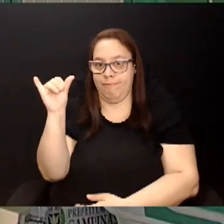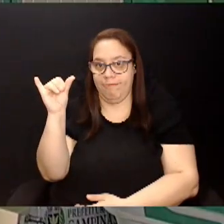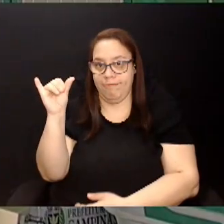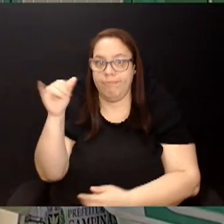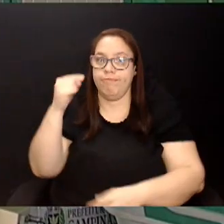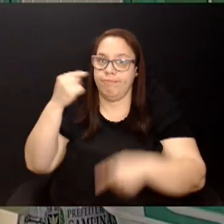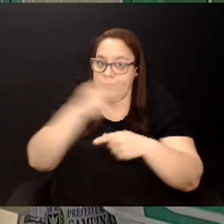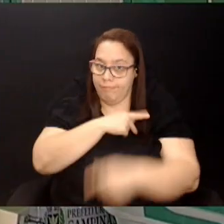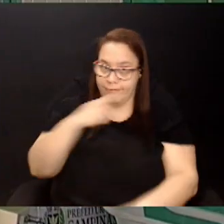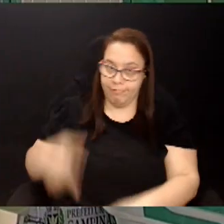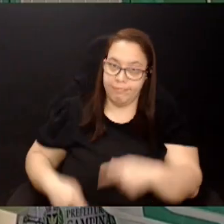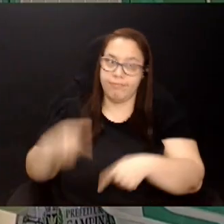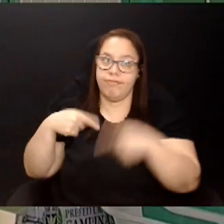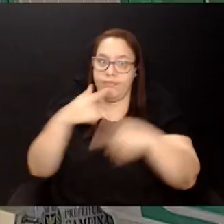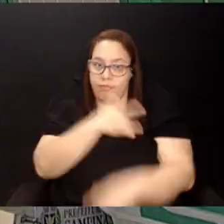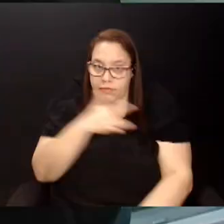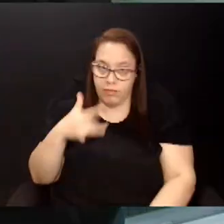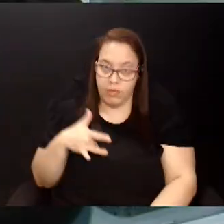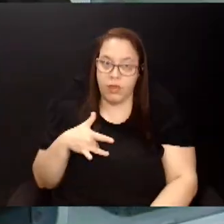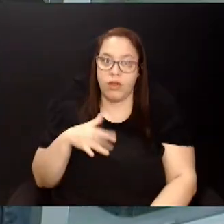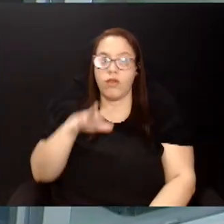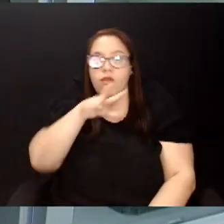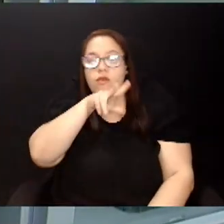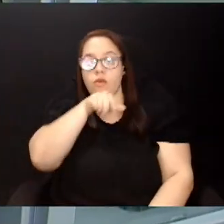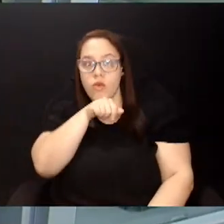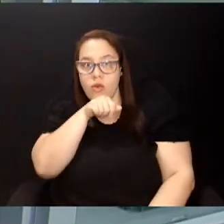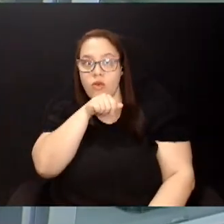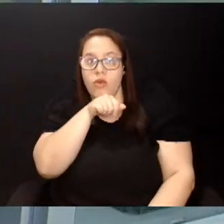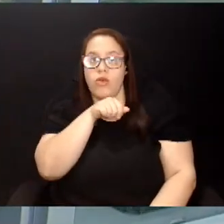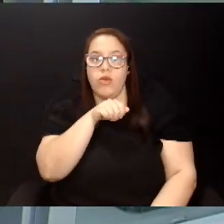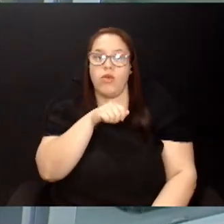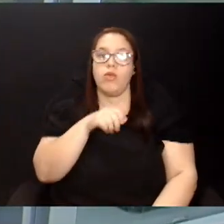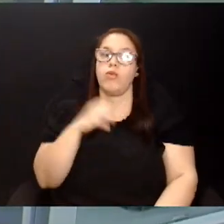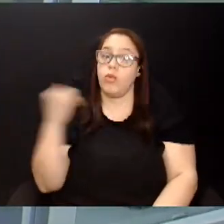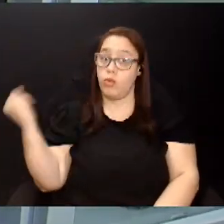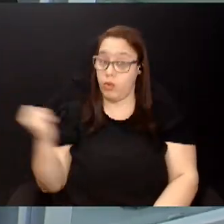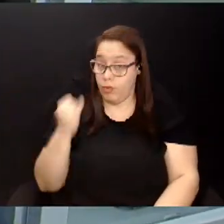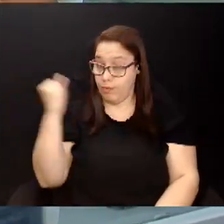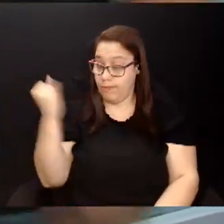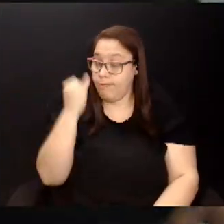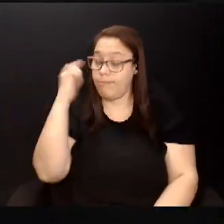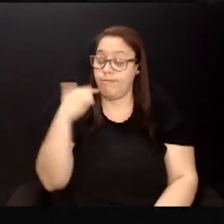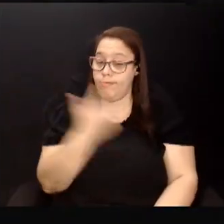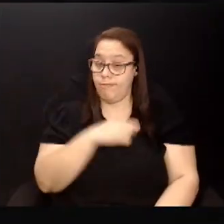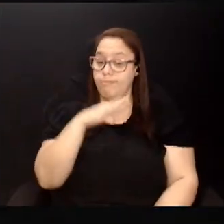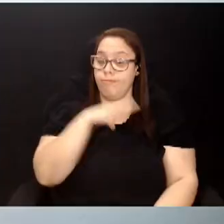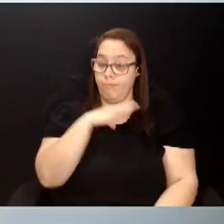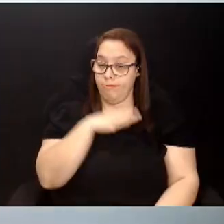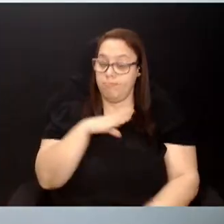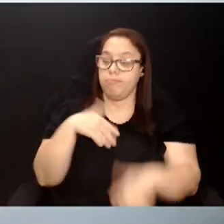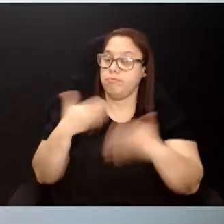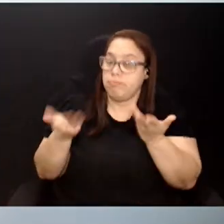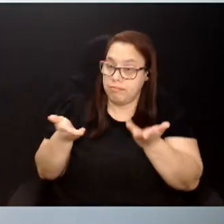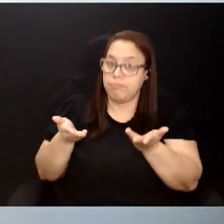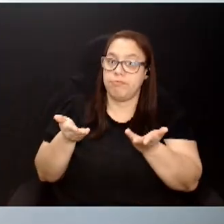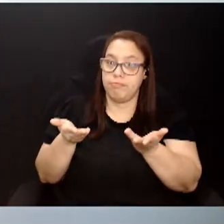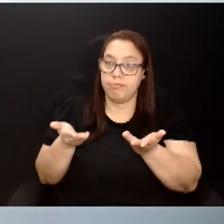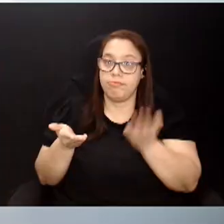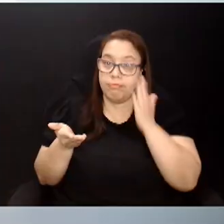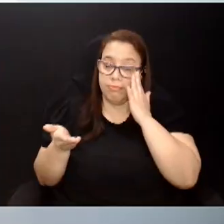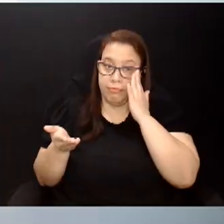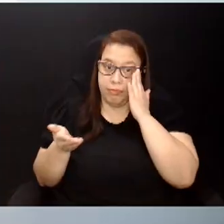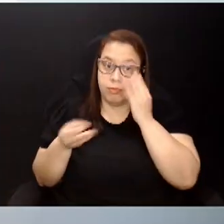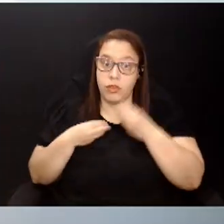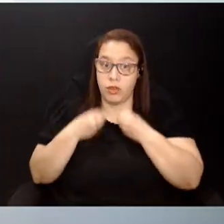de saúde, e a saúde animal, a saúde única é muito importante para o nosso município, então a gente oferece